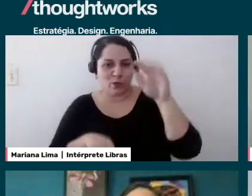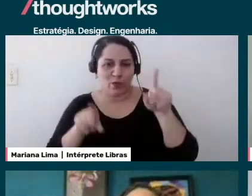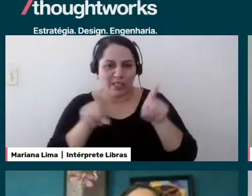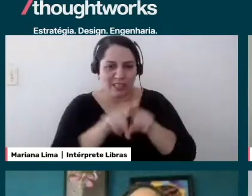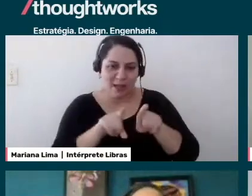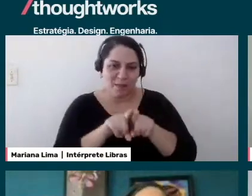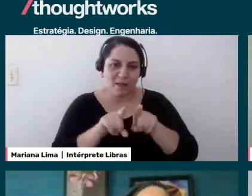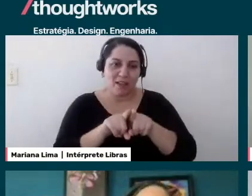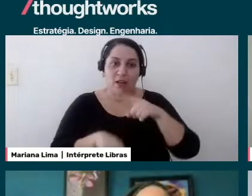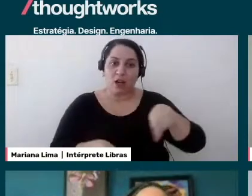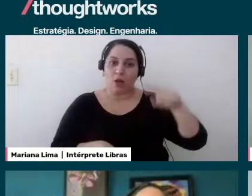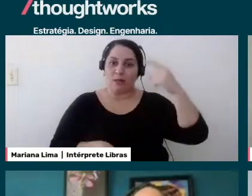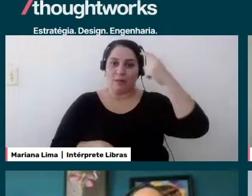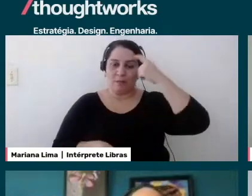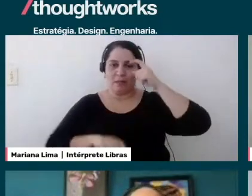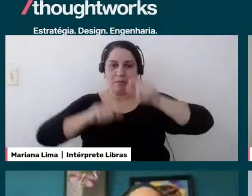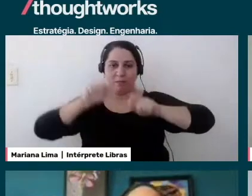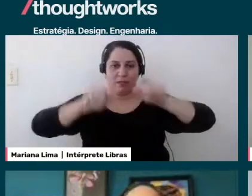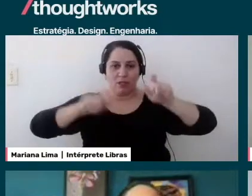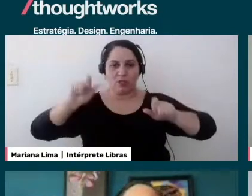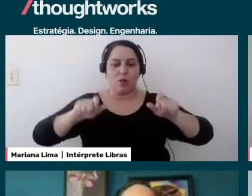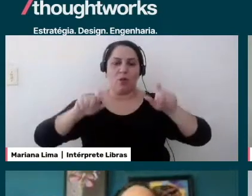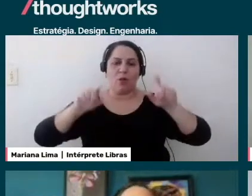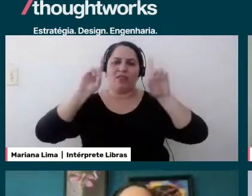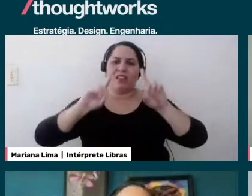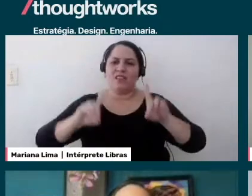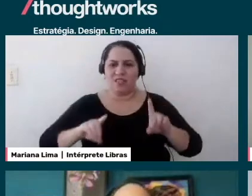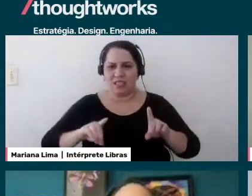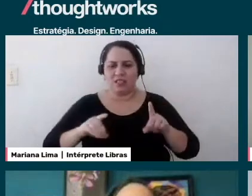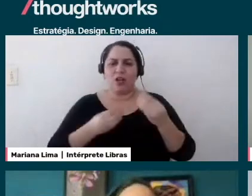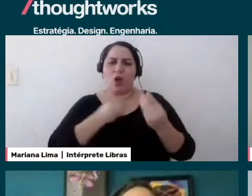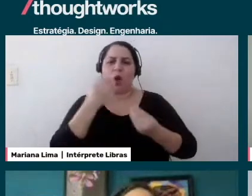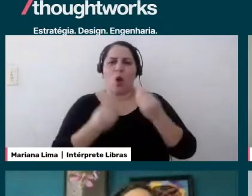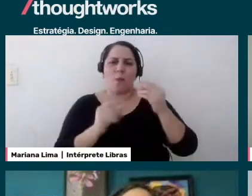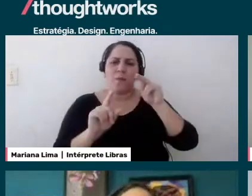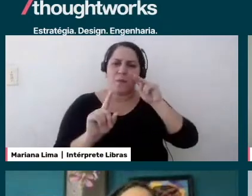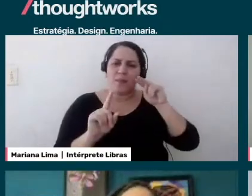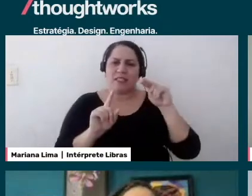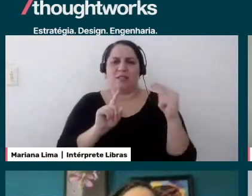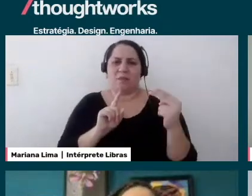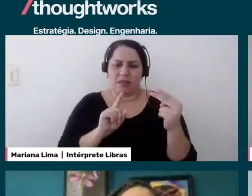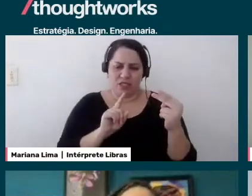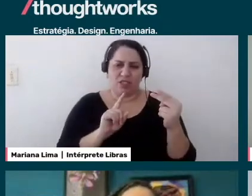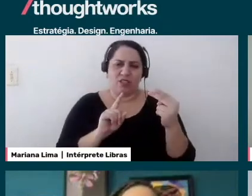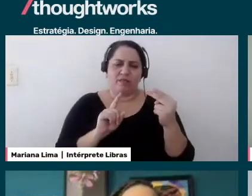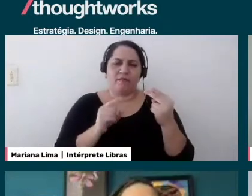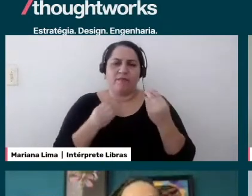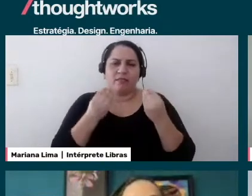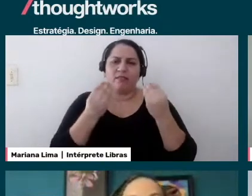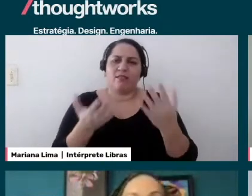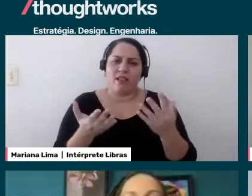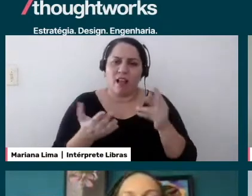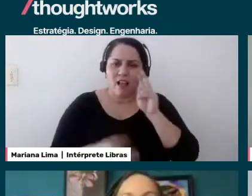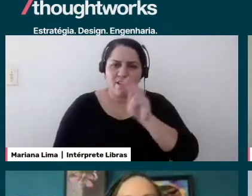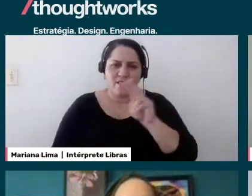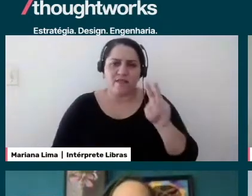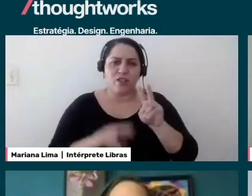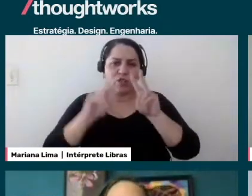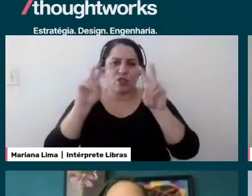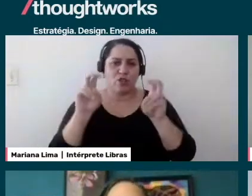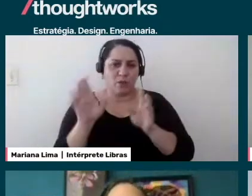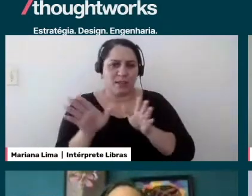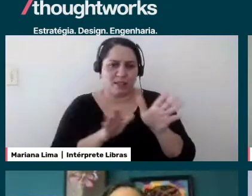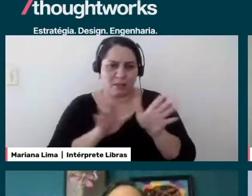né, para a inclusão das pessoas com deficiência, o quanto que a perspectiva traz para a gente a questão da acessibilidade